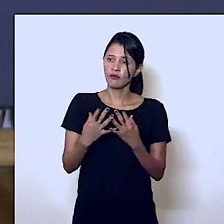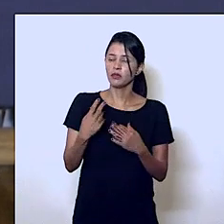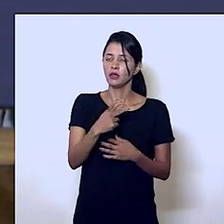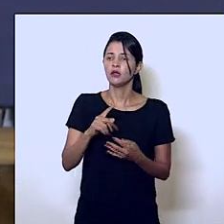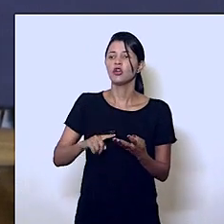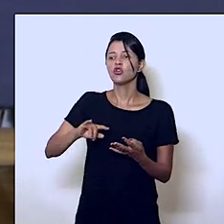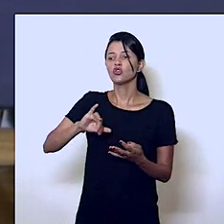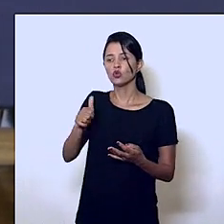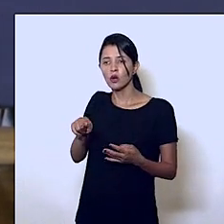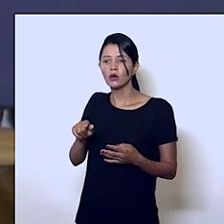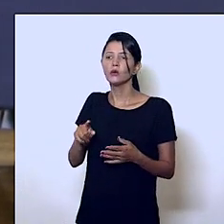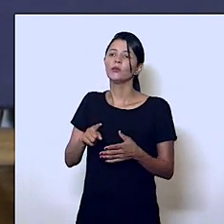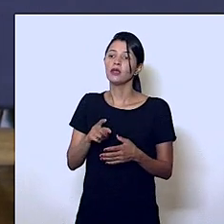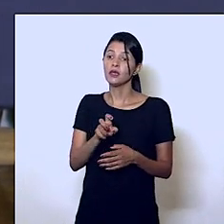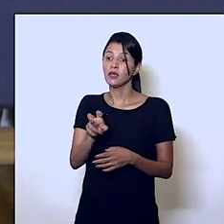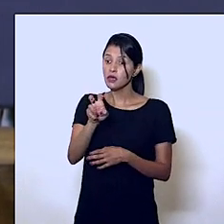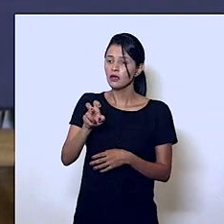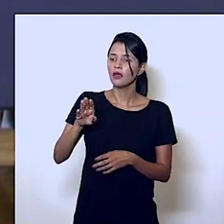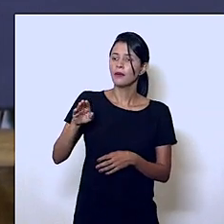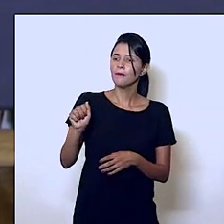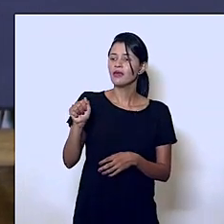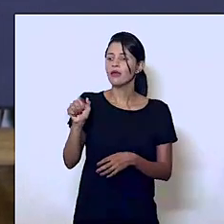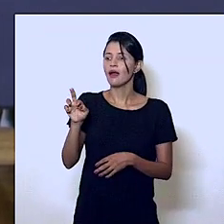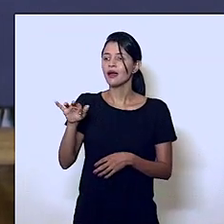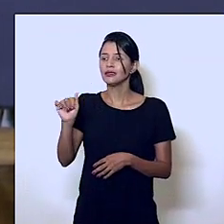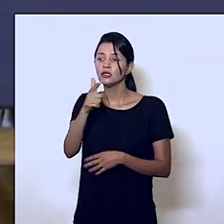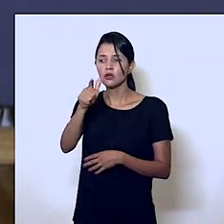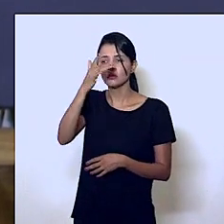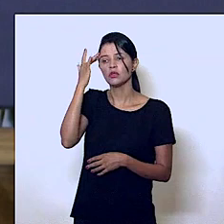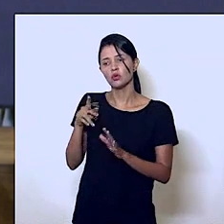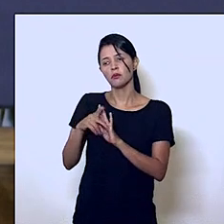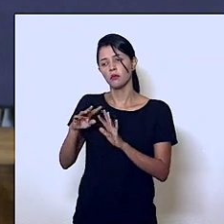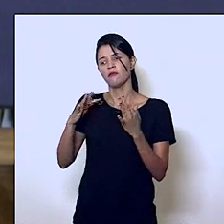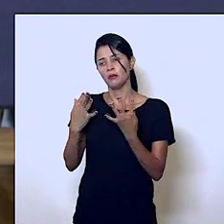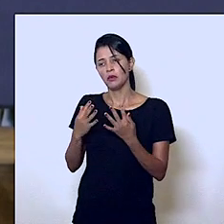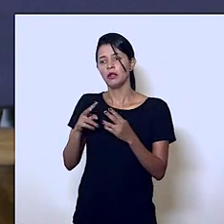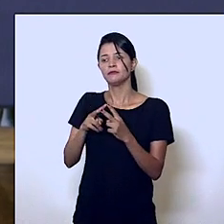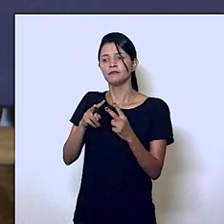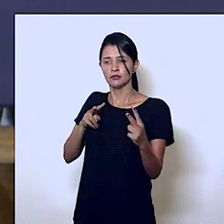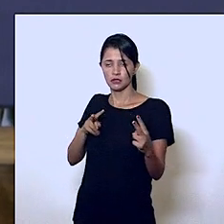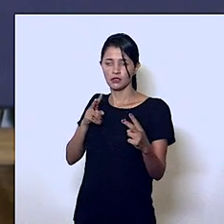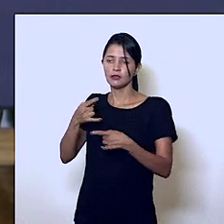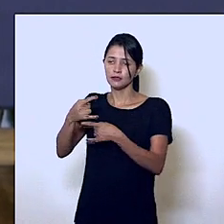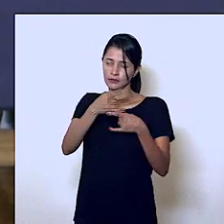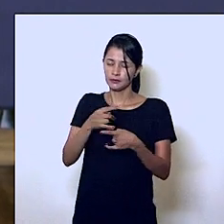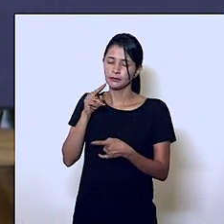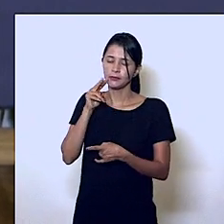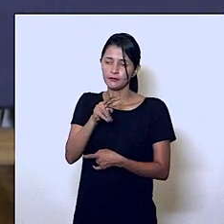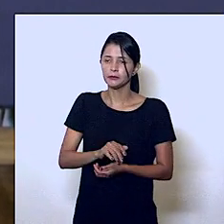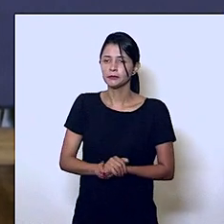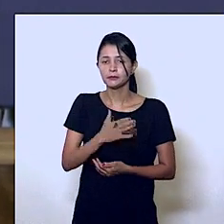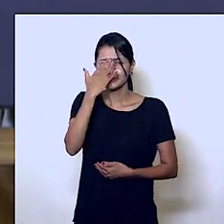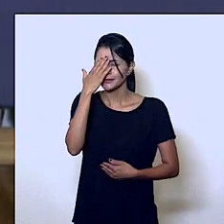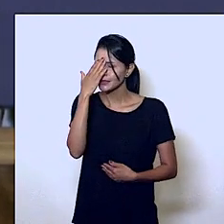Beatriz e aos outros membros da família que nos acompanham à distância. E um agradecimento muito sincero a